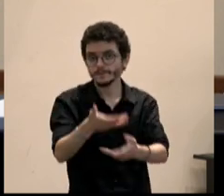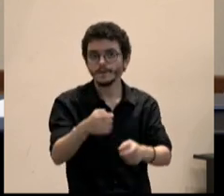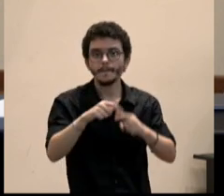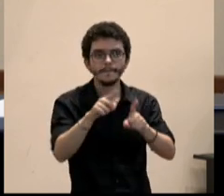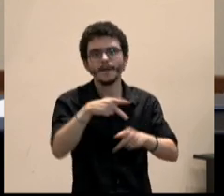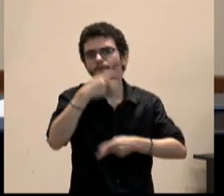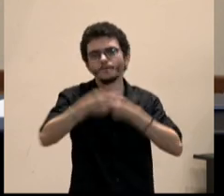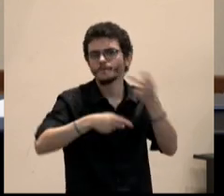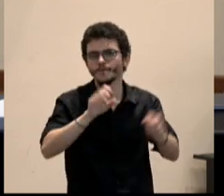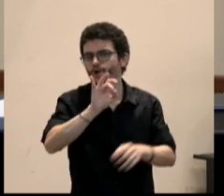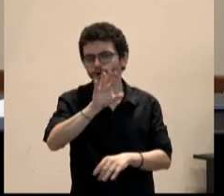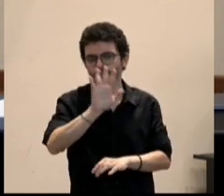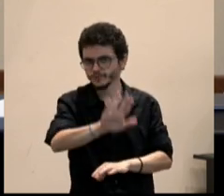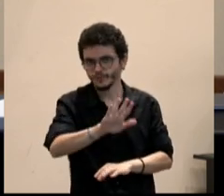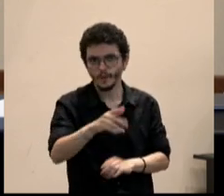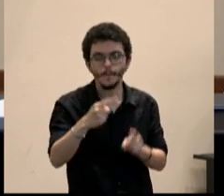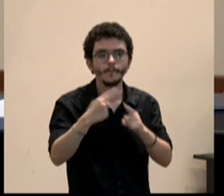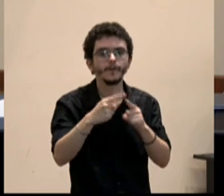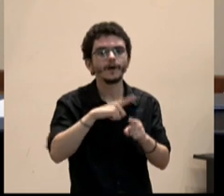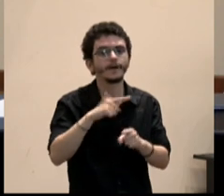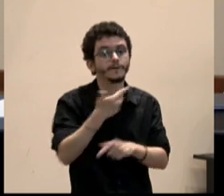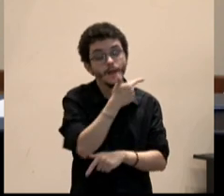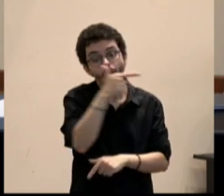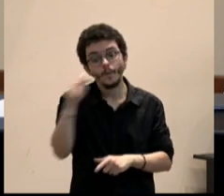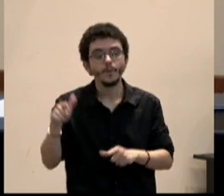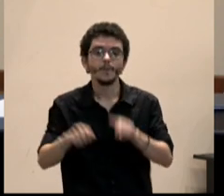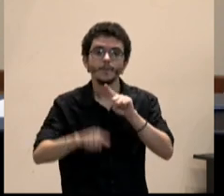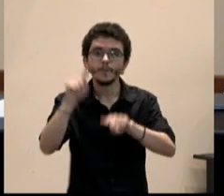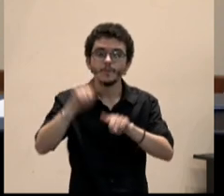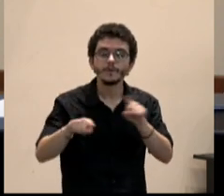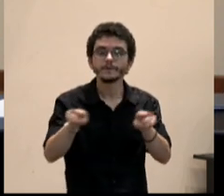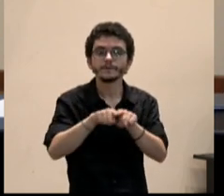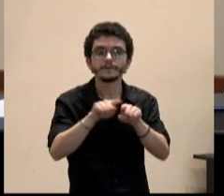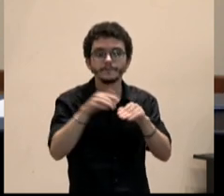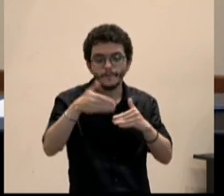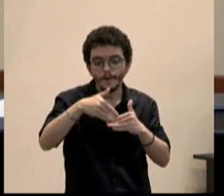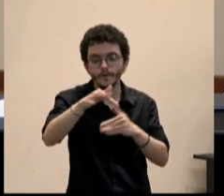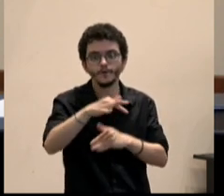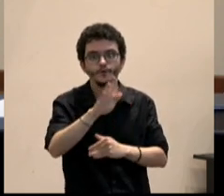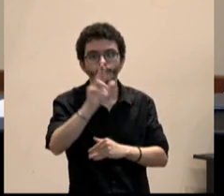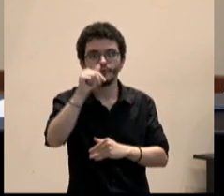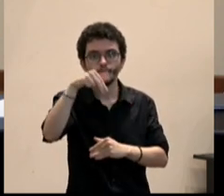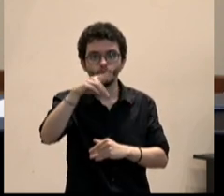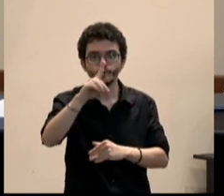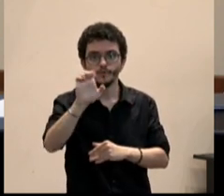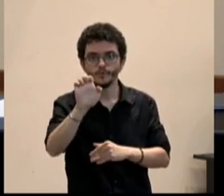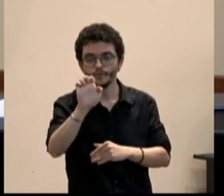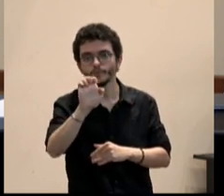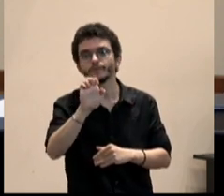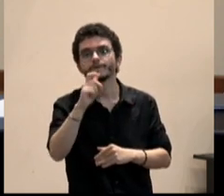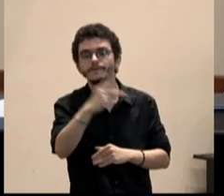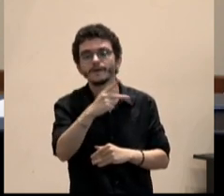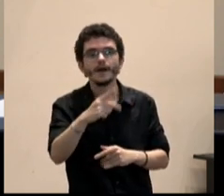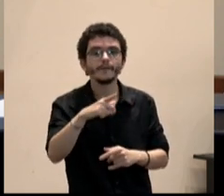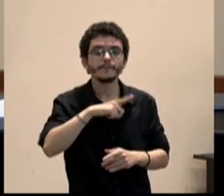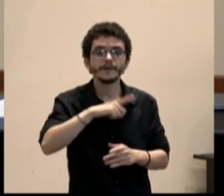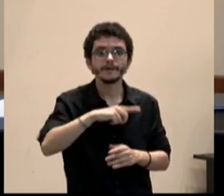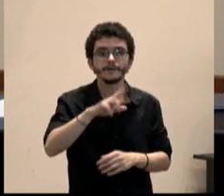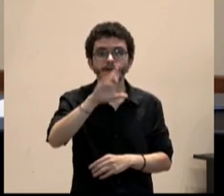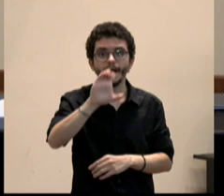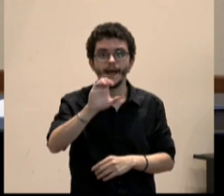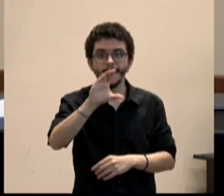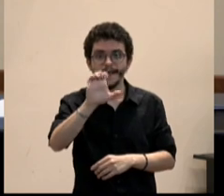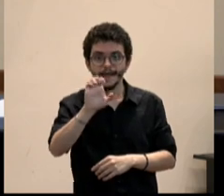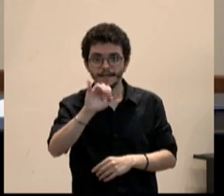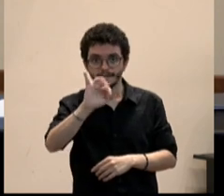vou falar só de Fundeb, porque tem outras coisas também, para além do Fundeb, que constituem receita. Então, né, professora,